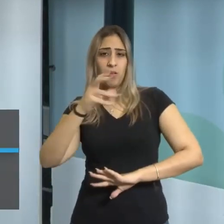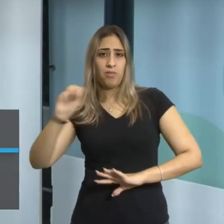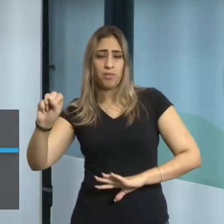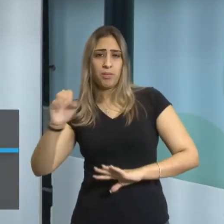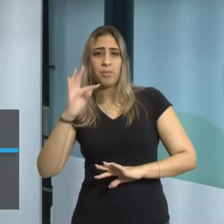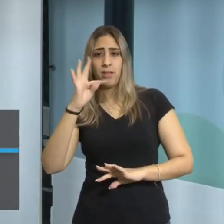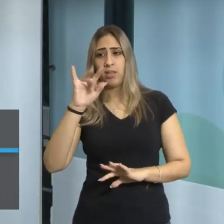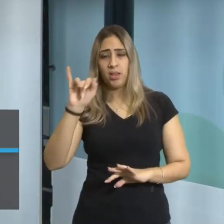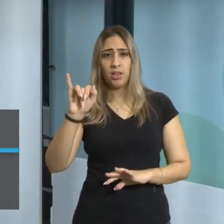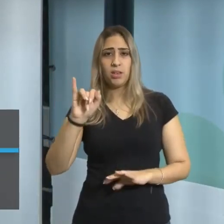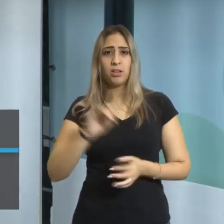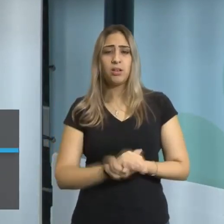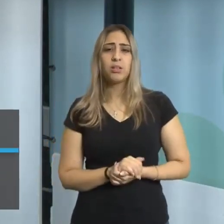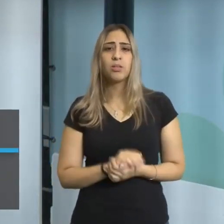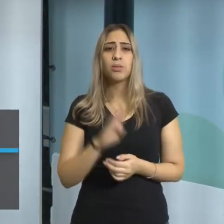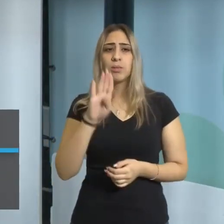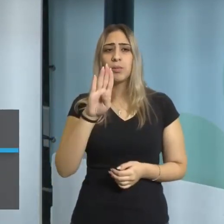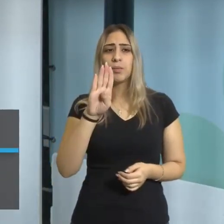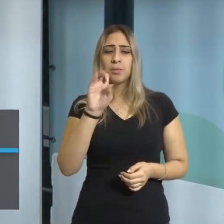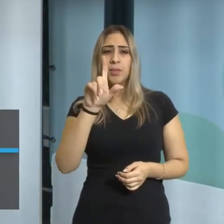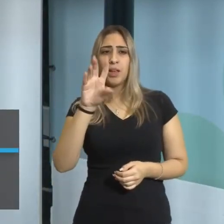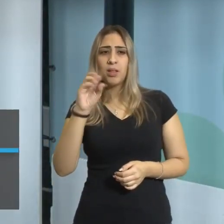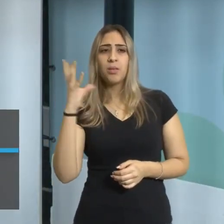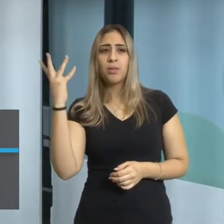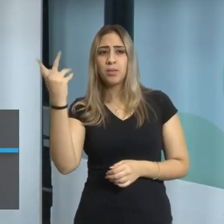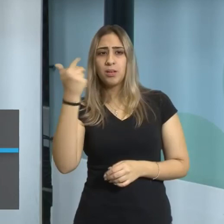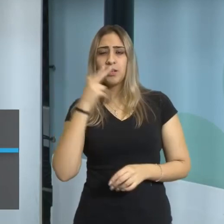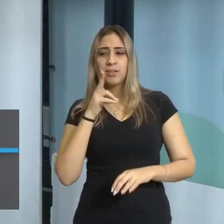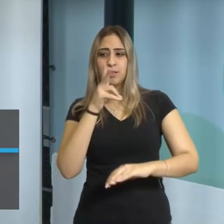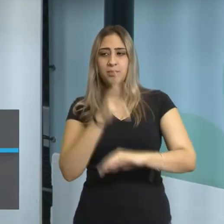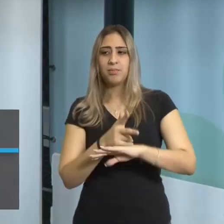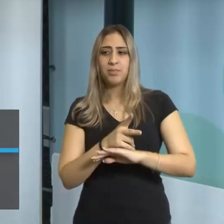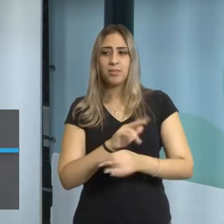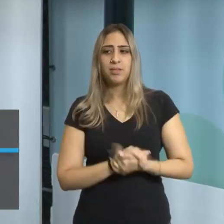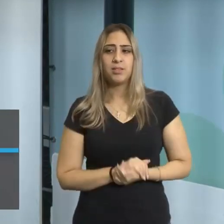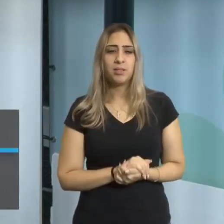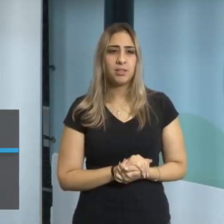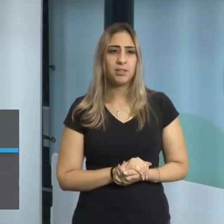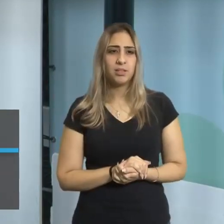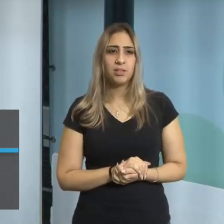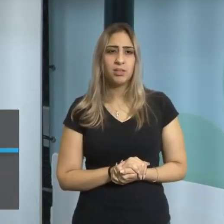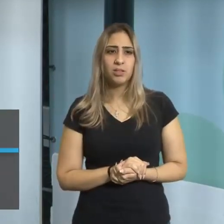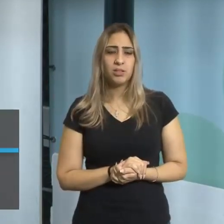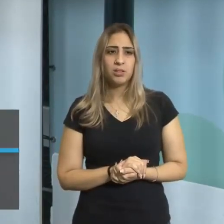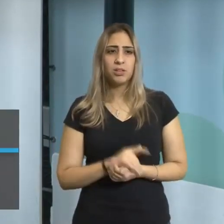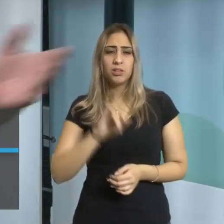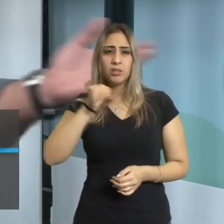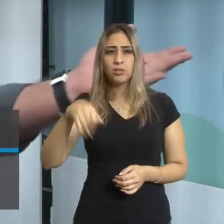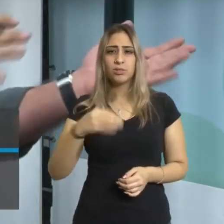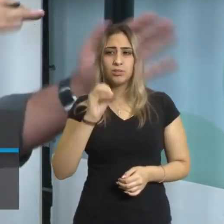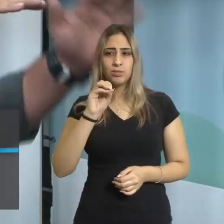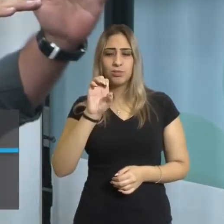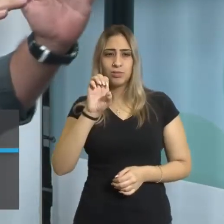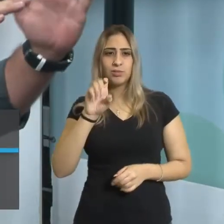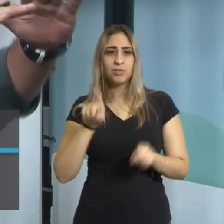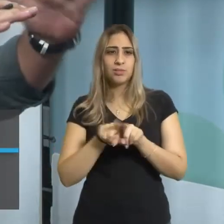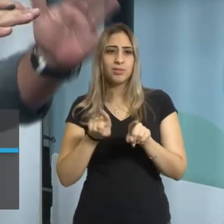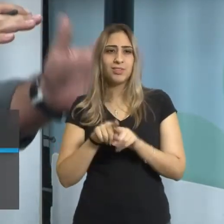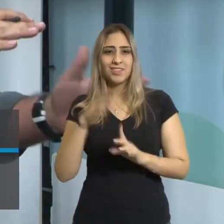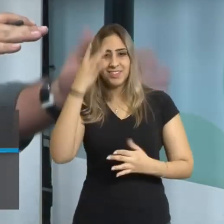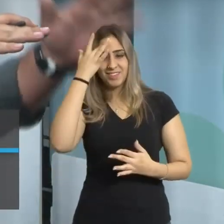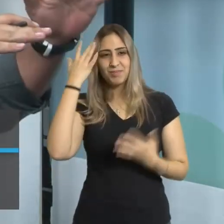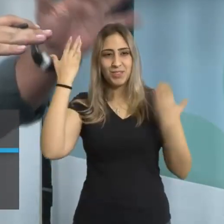na ati a o belo maravilhoso câmera aqui ah tá aqui na minha frente o José e obviamente